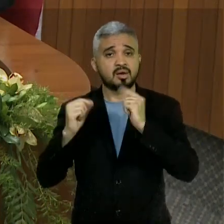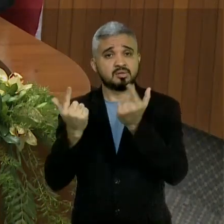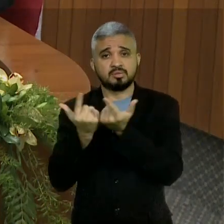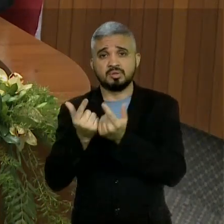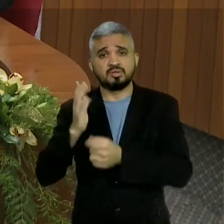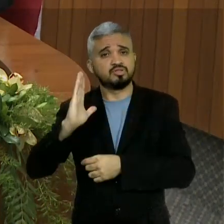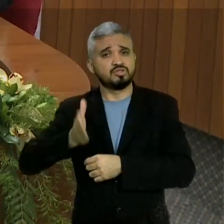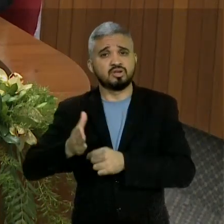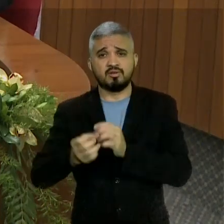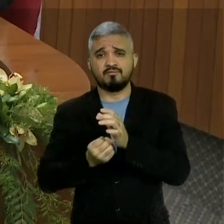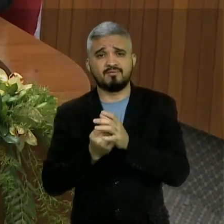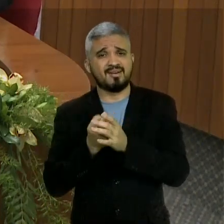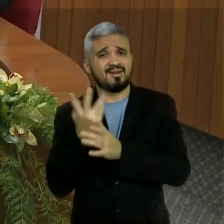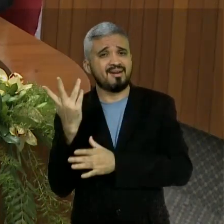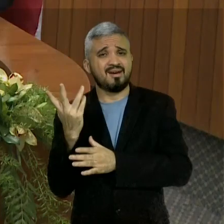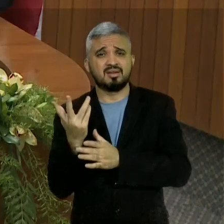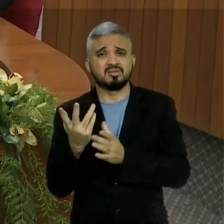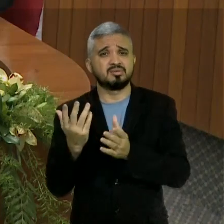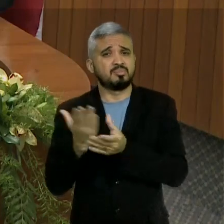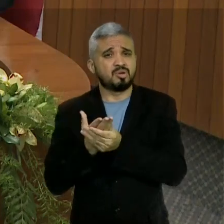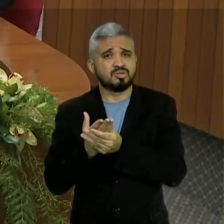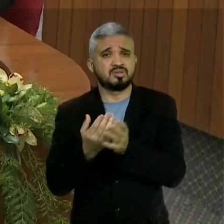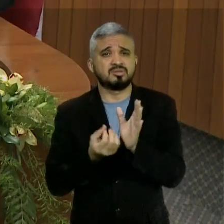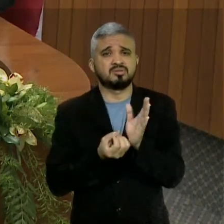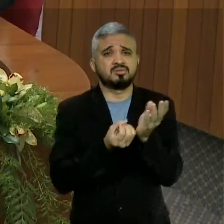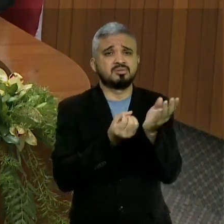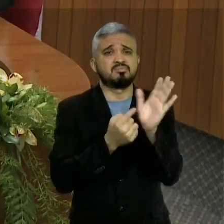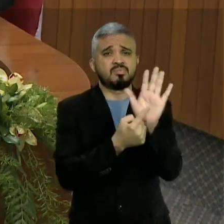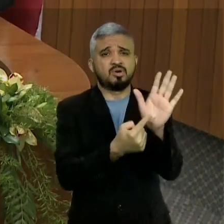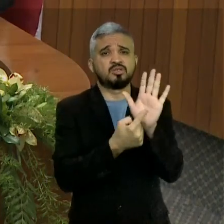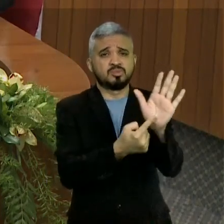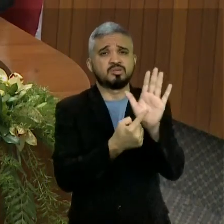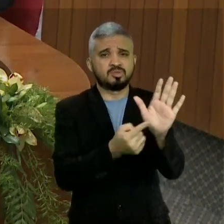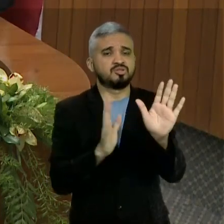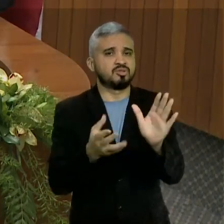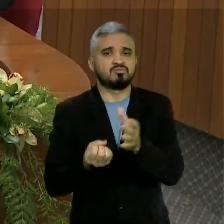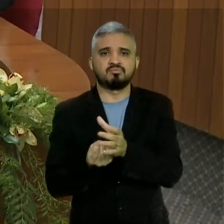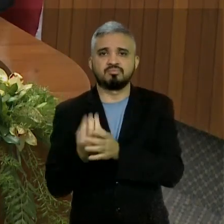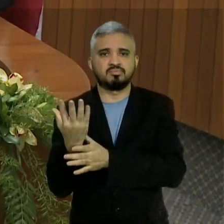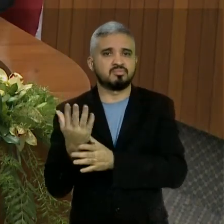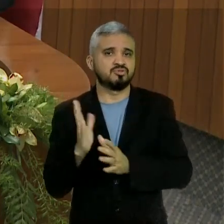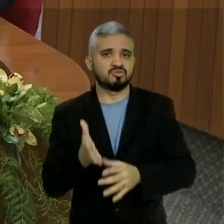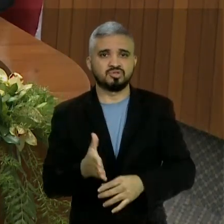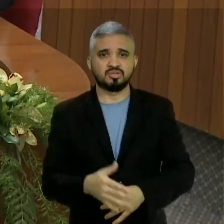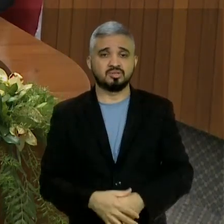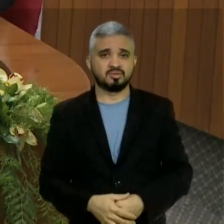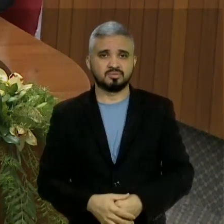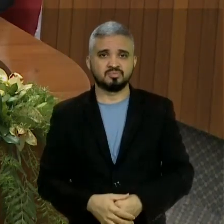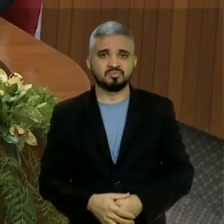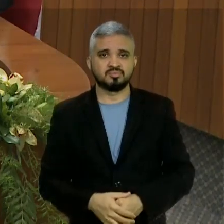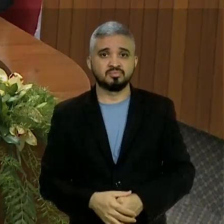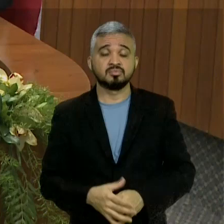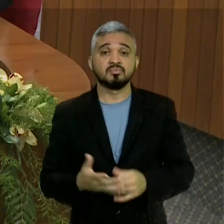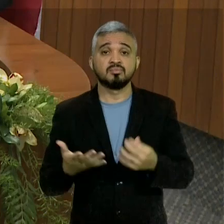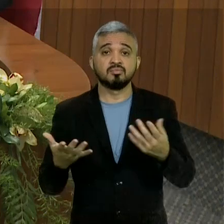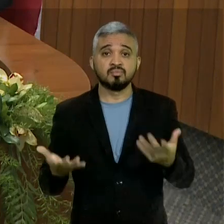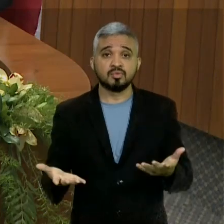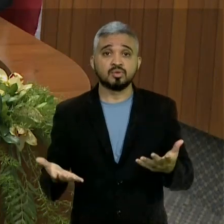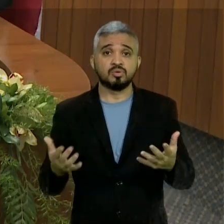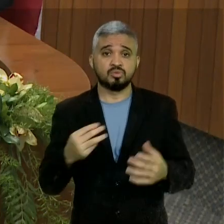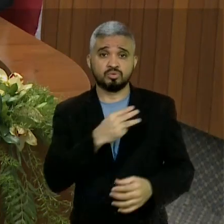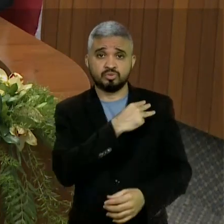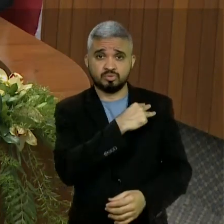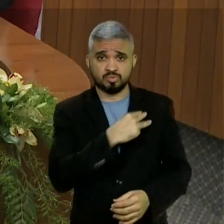várias vezes então assim eu acho que tá pegando mal pro Ministro isso aí ele não se dá suspeito contra o